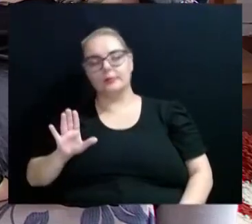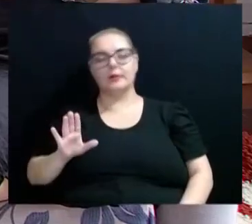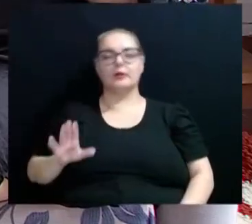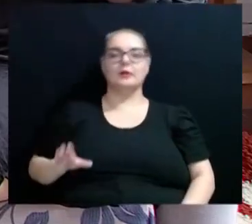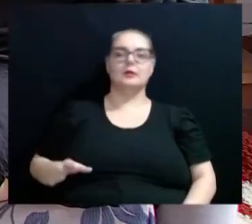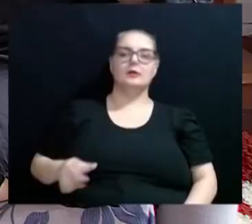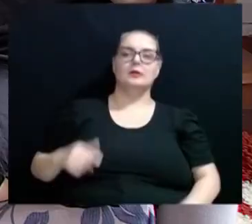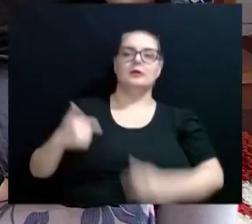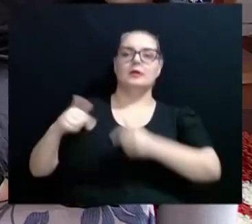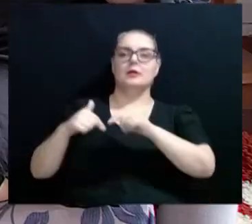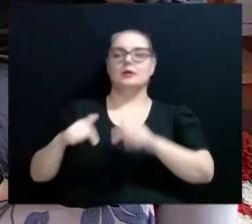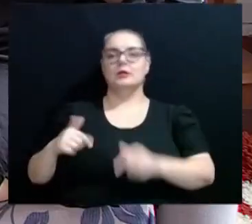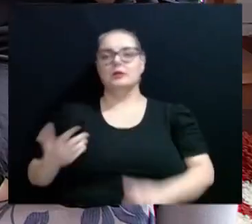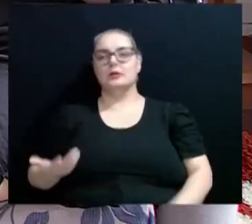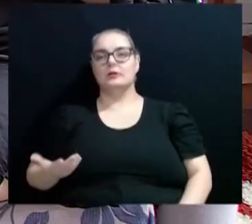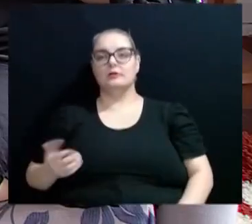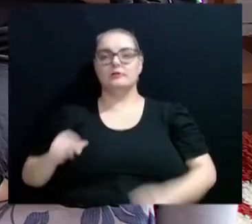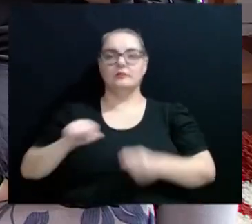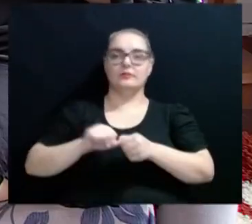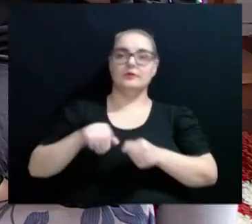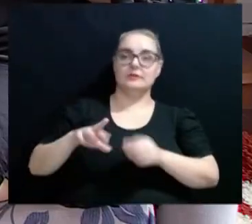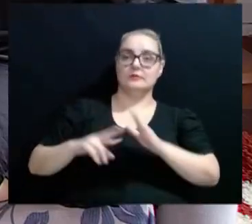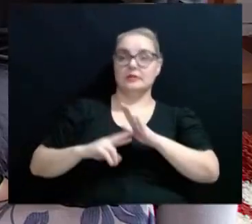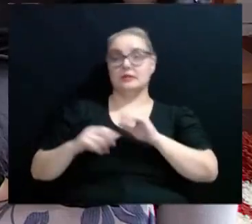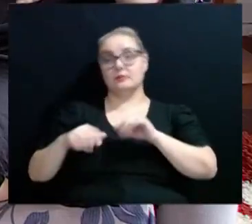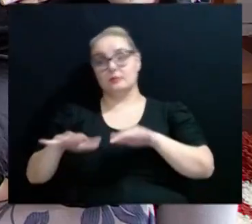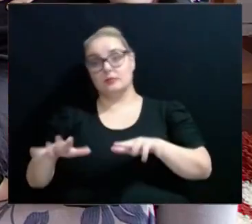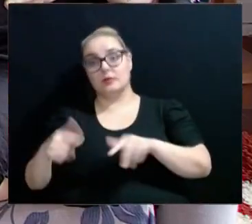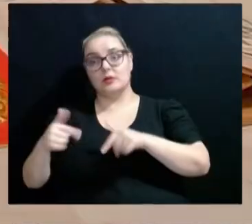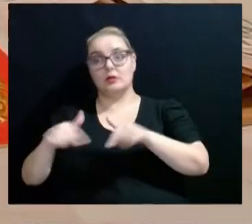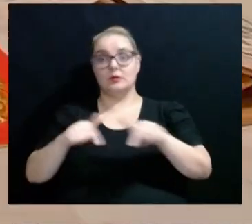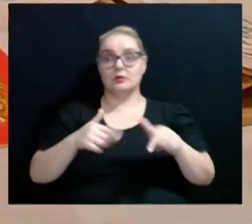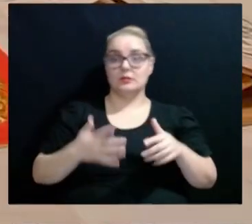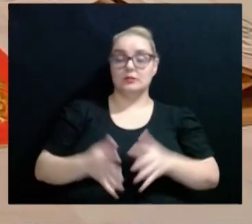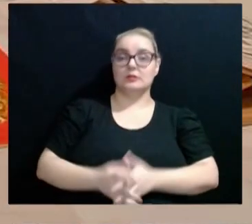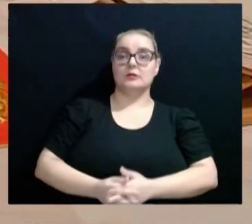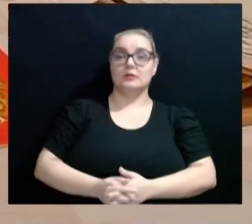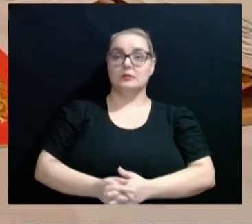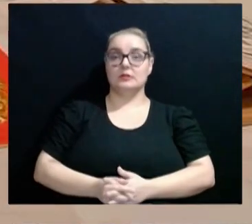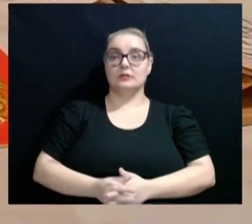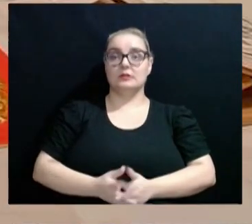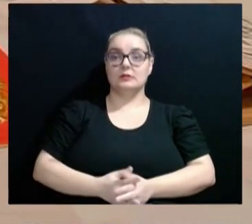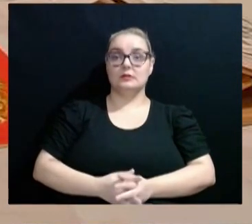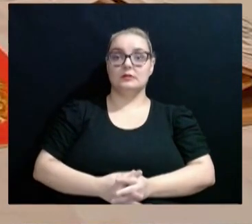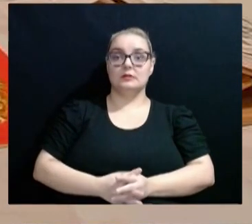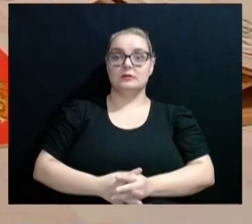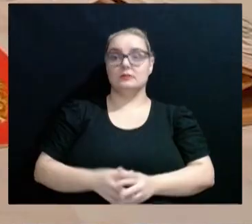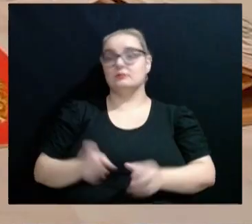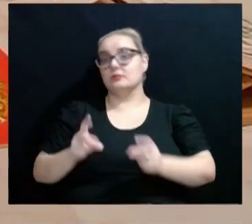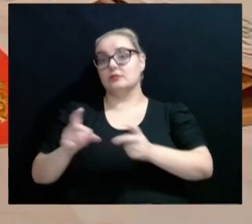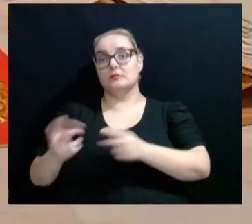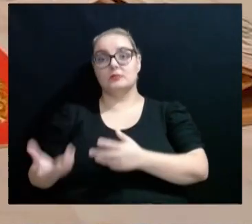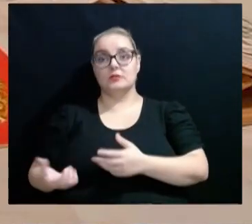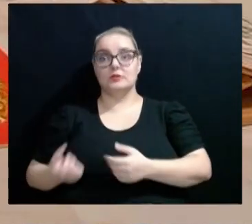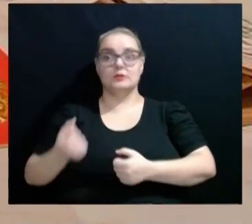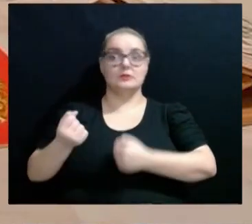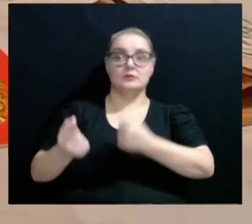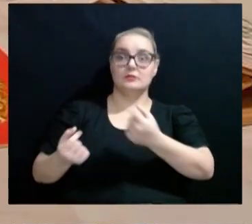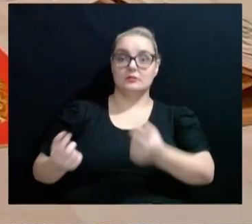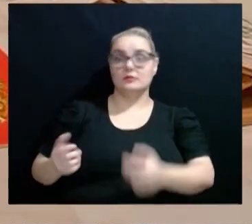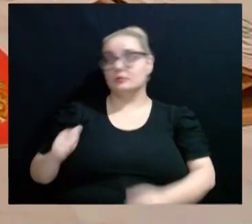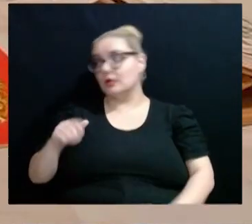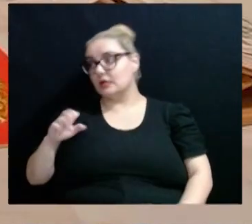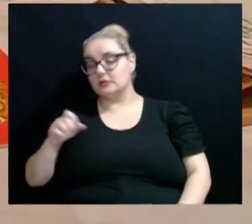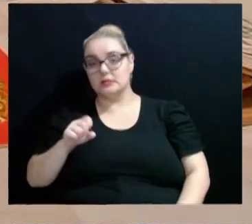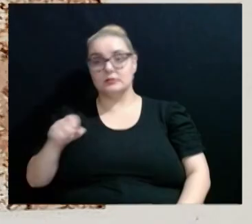a mais. Então, eu comecei a trabalhar, vou fazer mais feiras, vou trabalhar com venda de